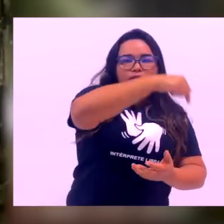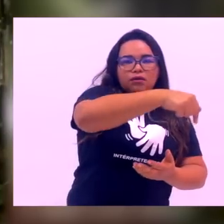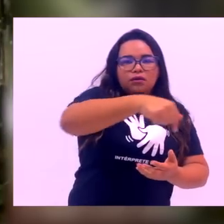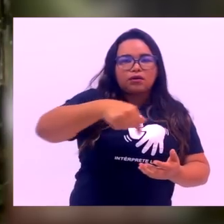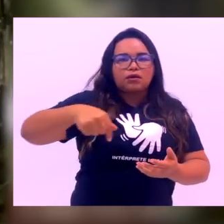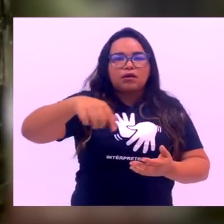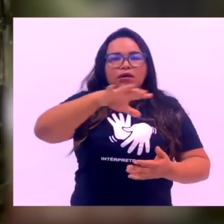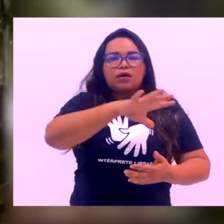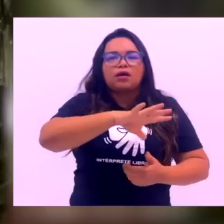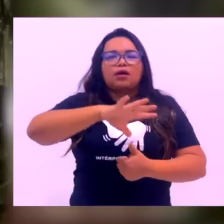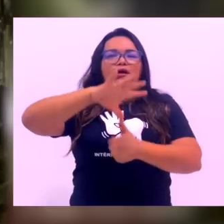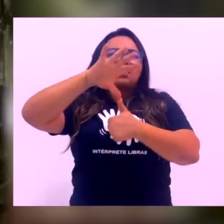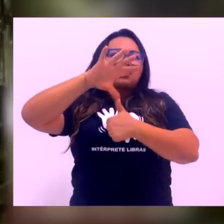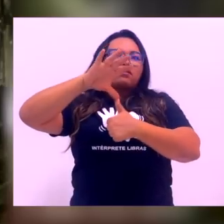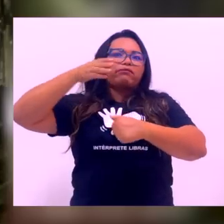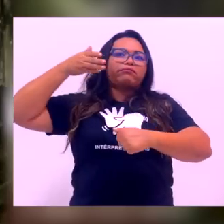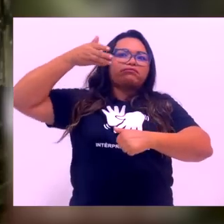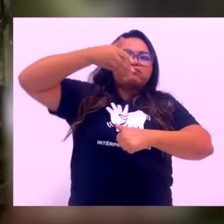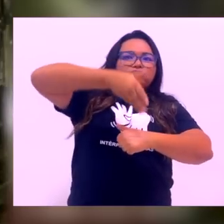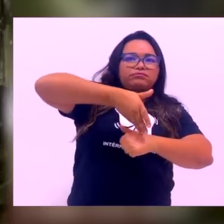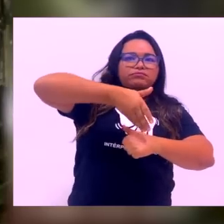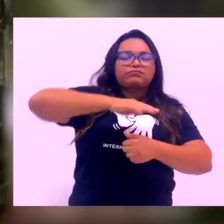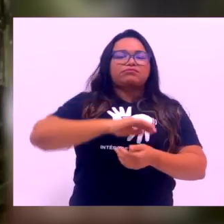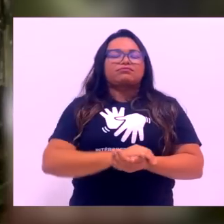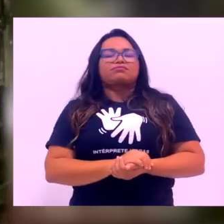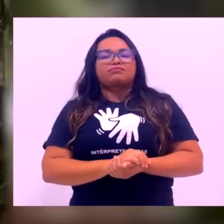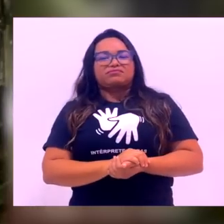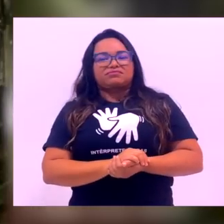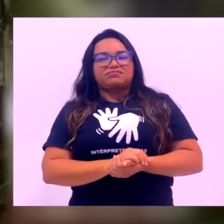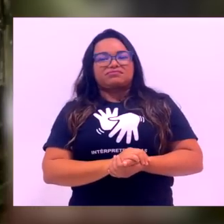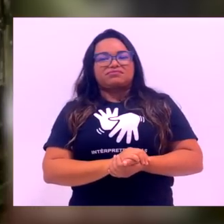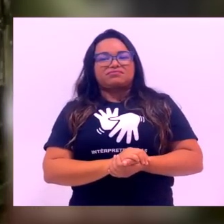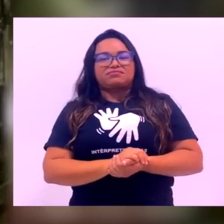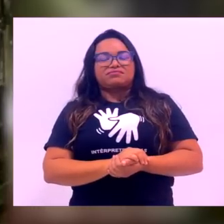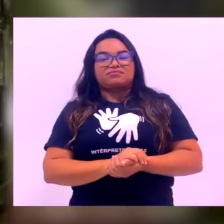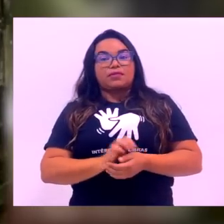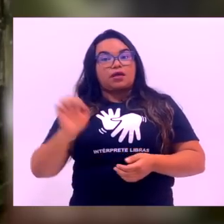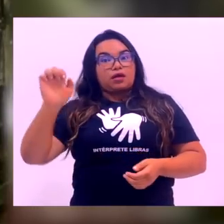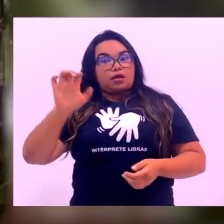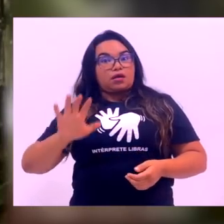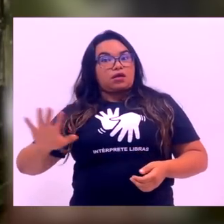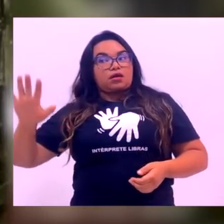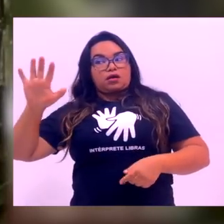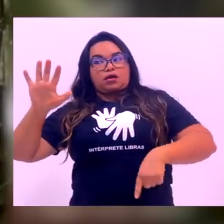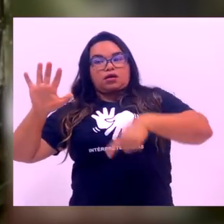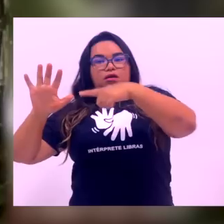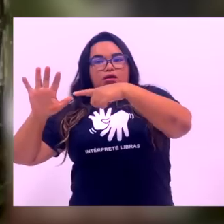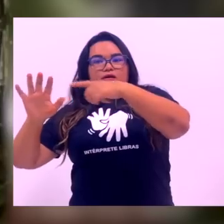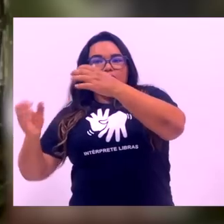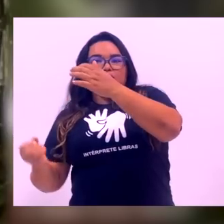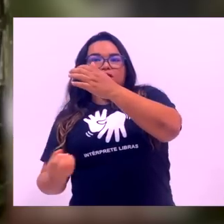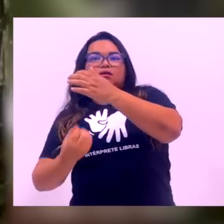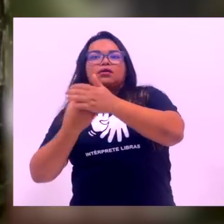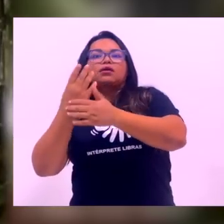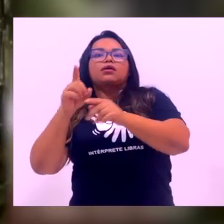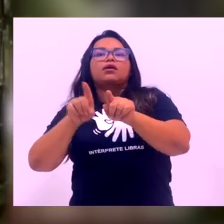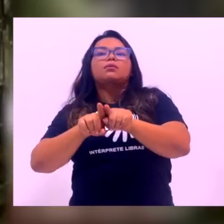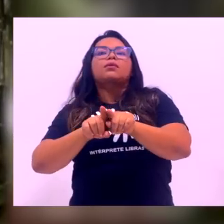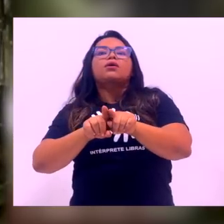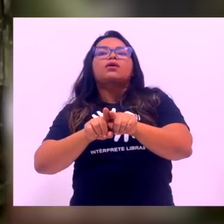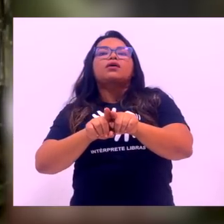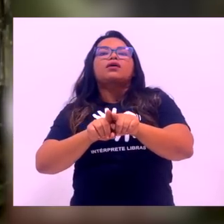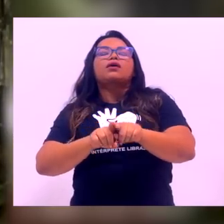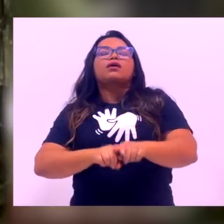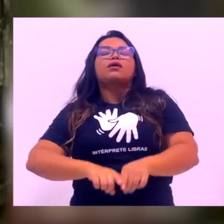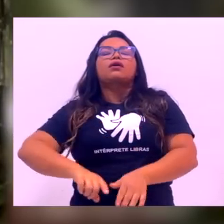europeus que conquistaram a América do Sul. E das nações da Europa Ocidental surgiram os